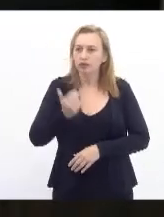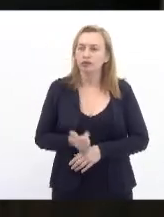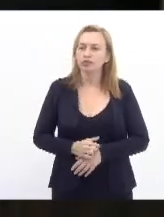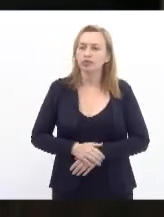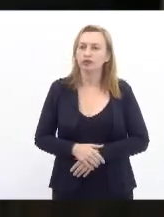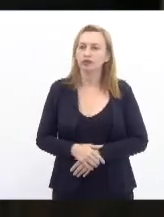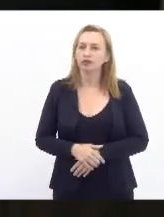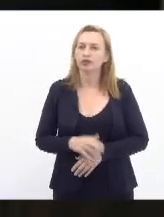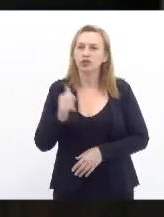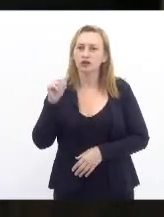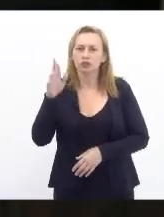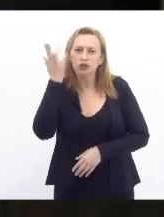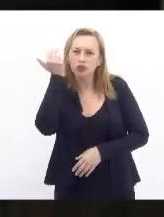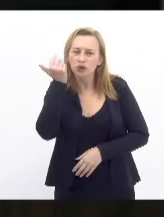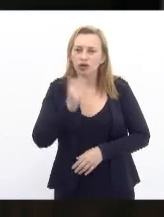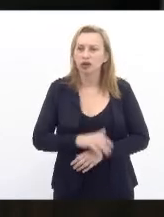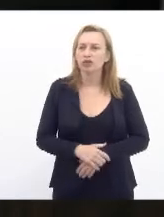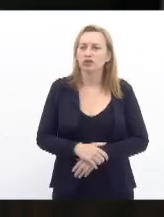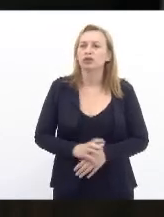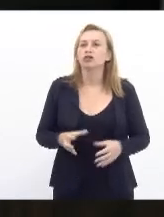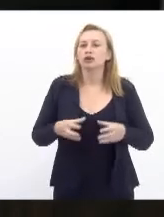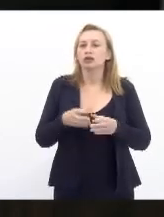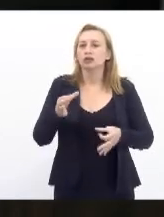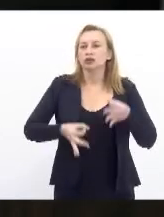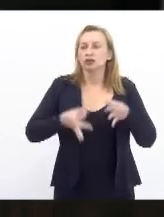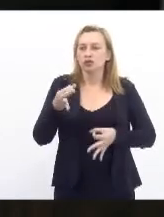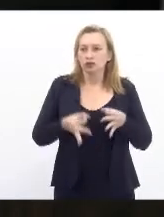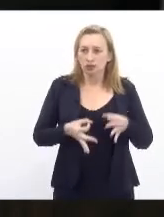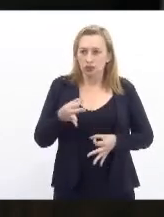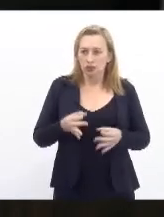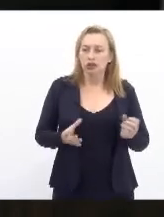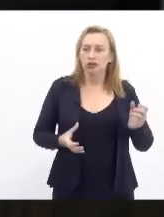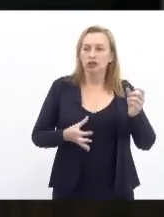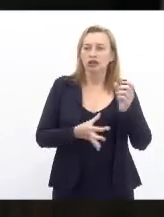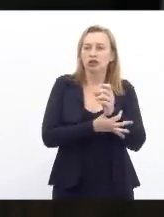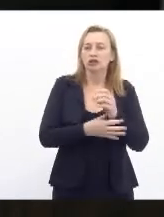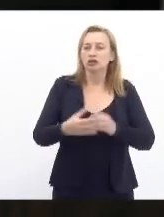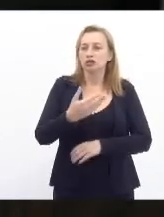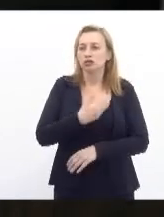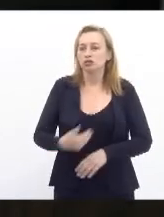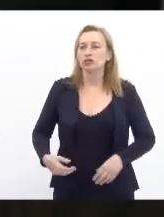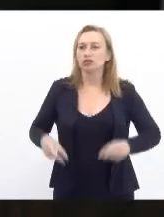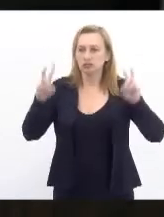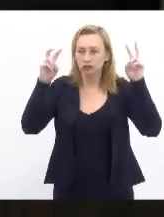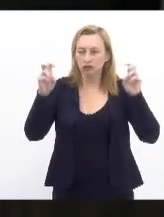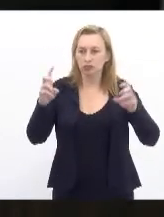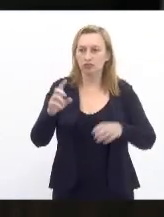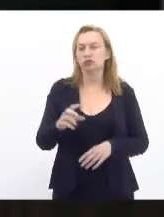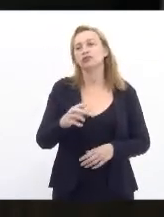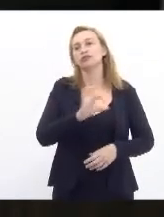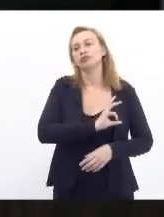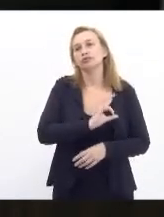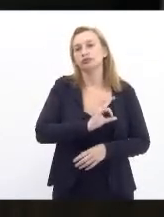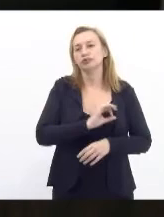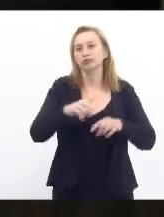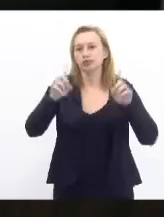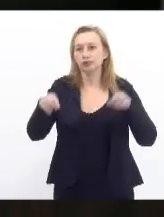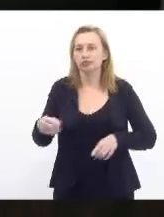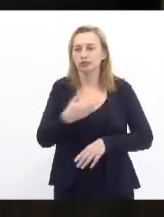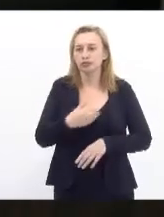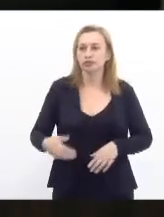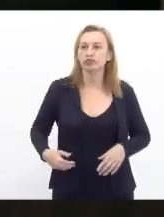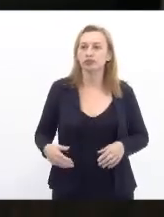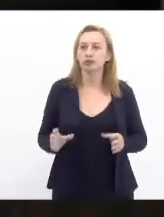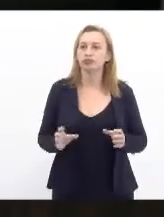Eliomar Coelho. Pendente de pareceres das comissões, Constituição e Justiça, de Segurança Pública, ação de polícia, Defesa Civil, servidores públicos, de orçamento,